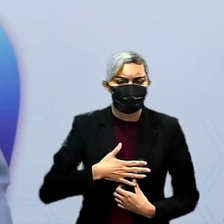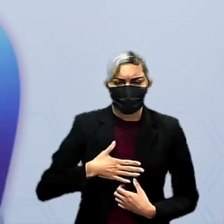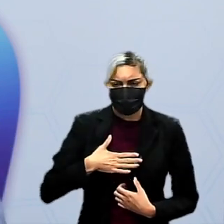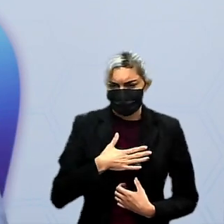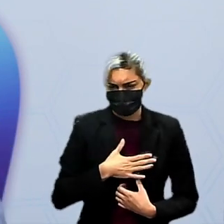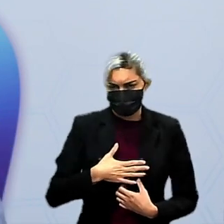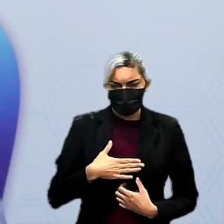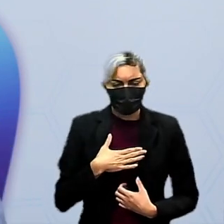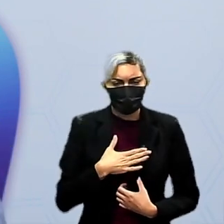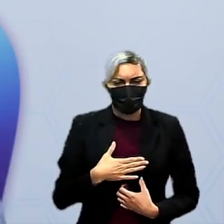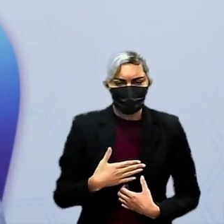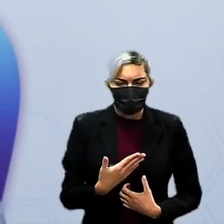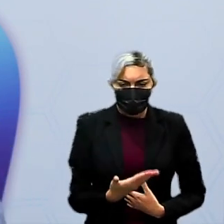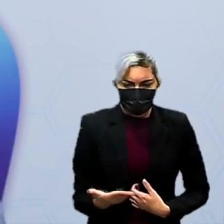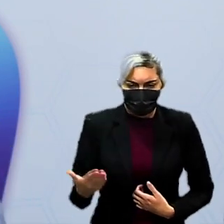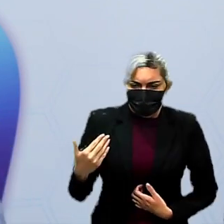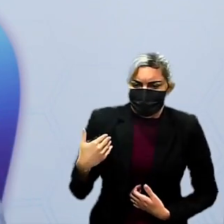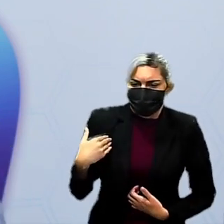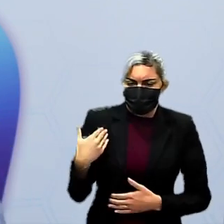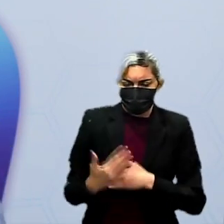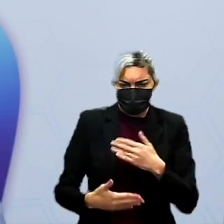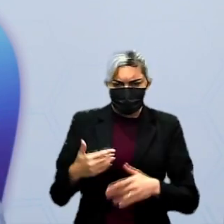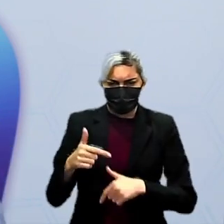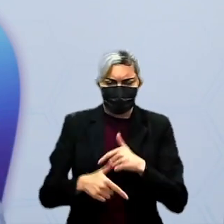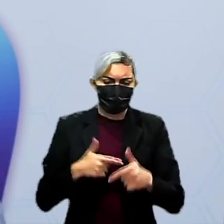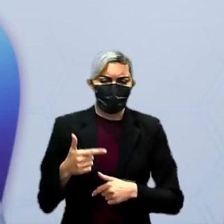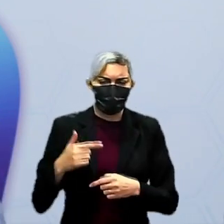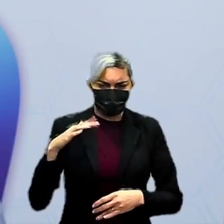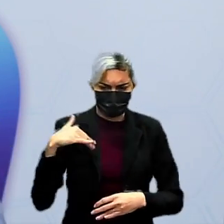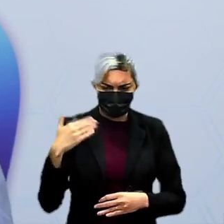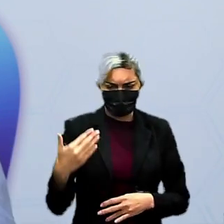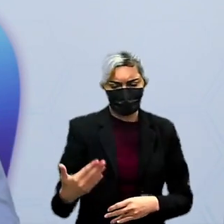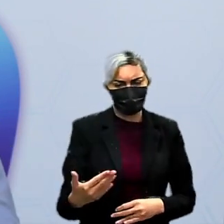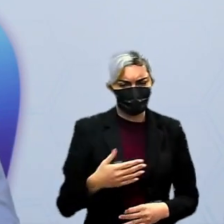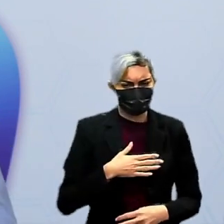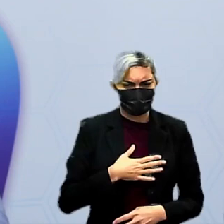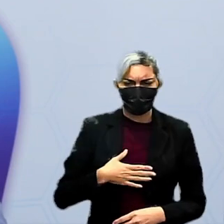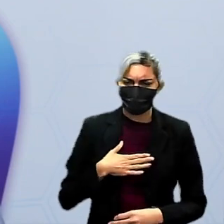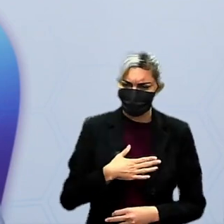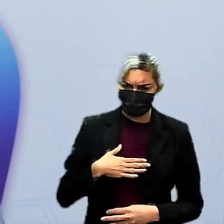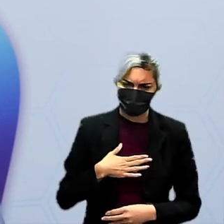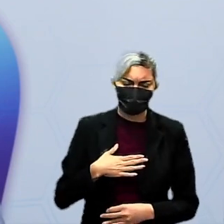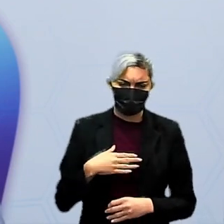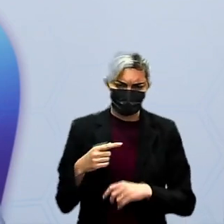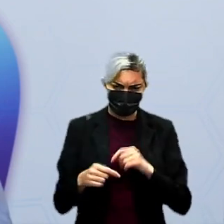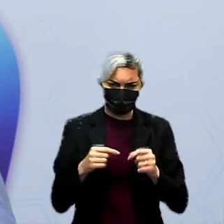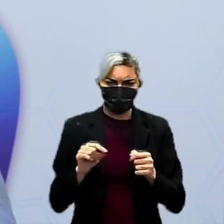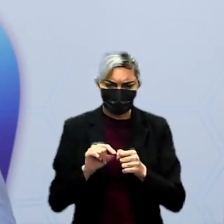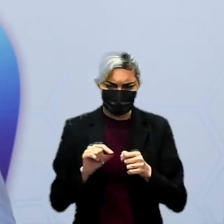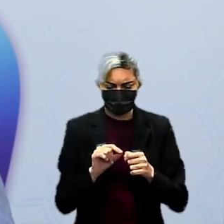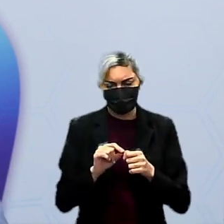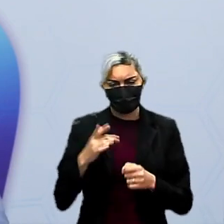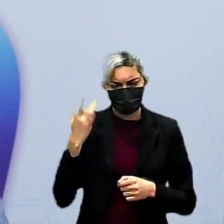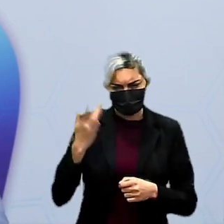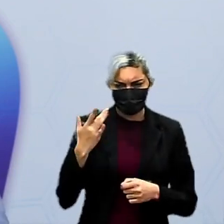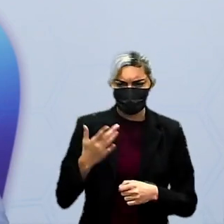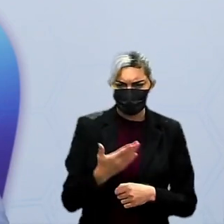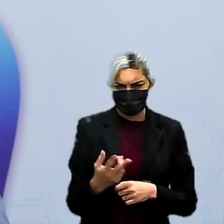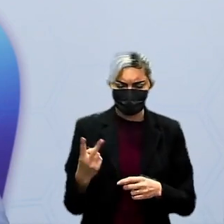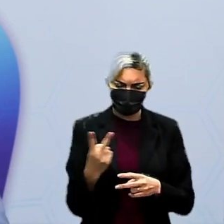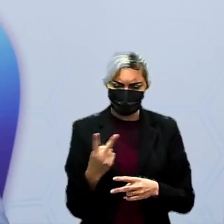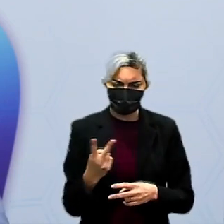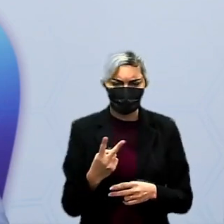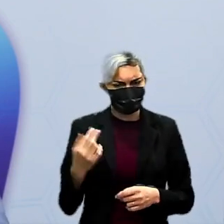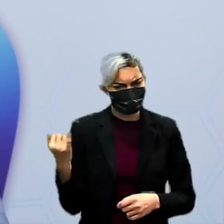prazeroso em ir desenvolver a nossa atividade no dia a dia e gostar daquilo que a gente faz. Eu acho que isso são 2